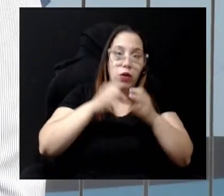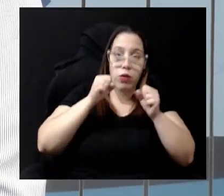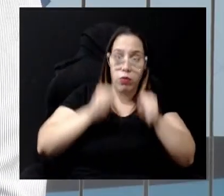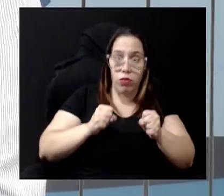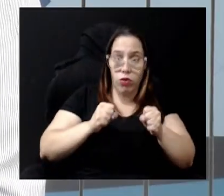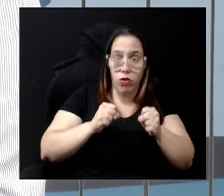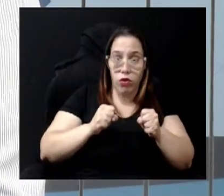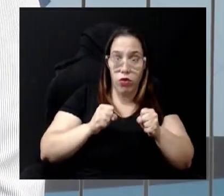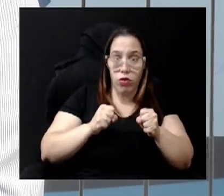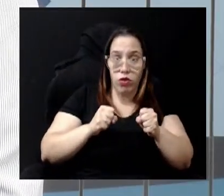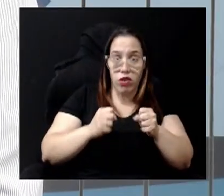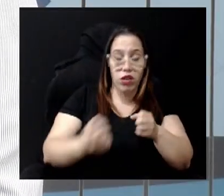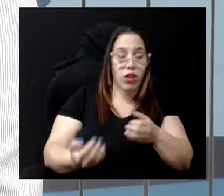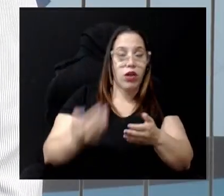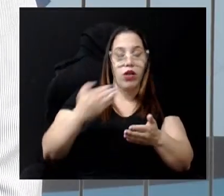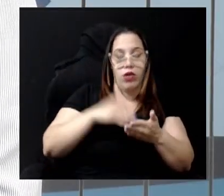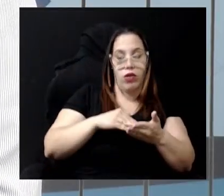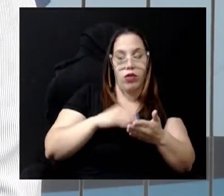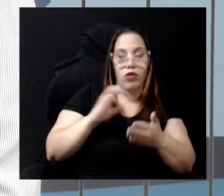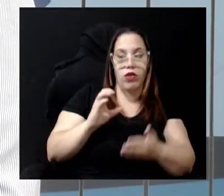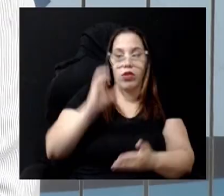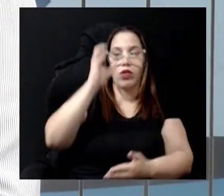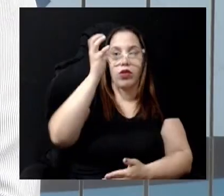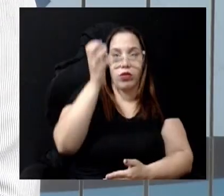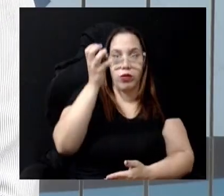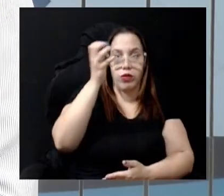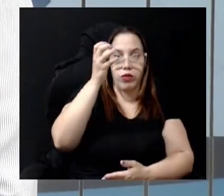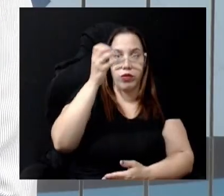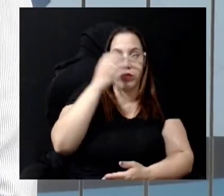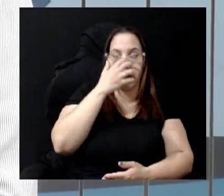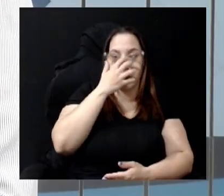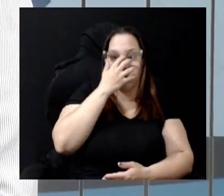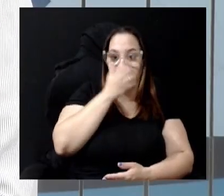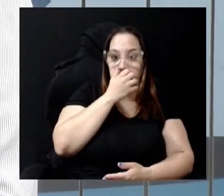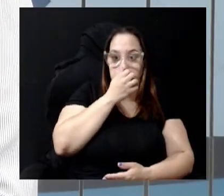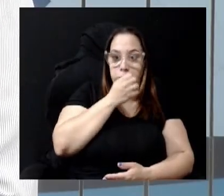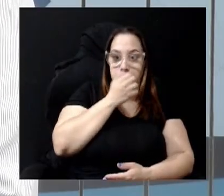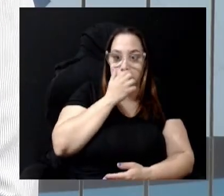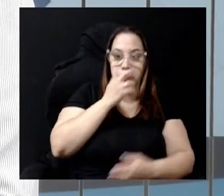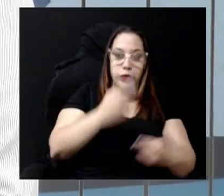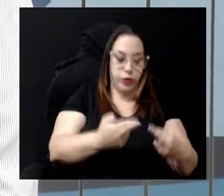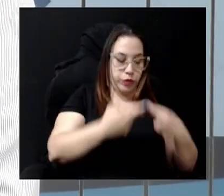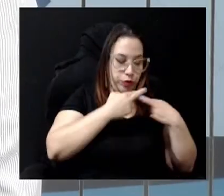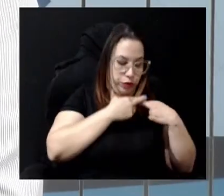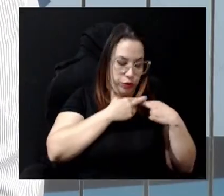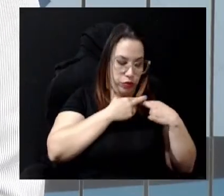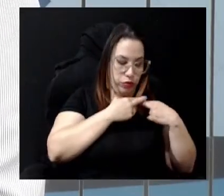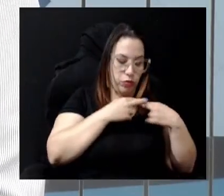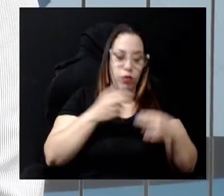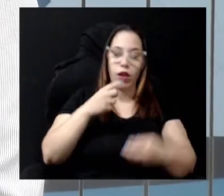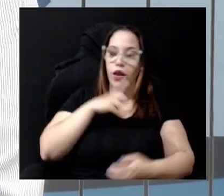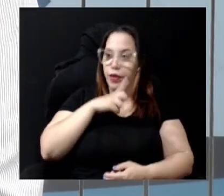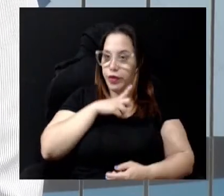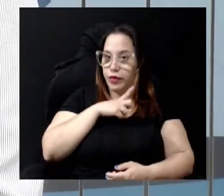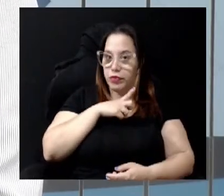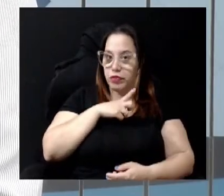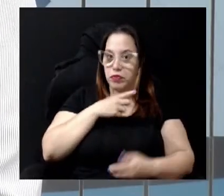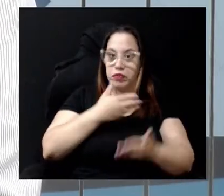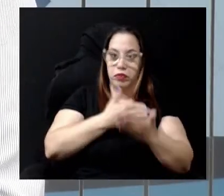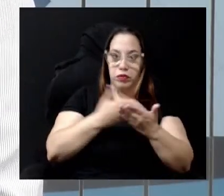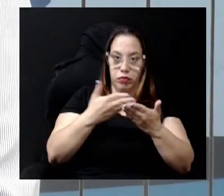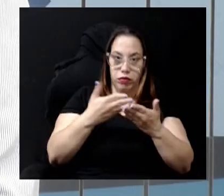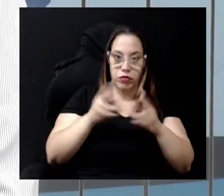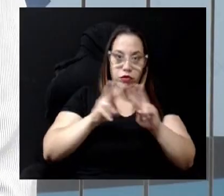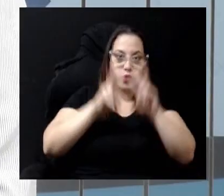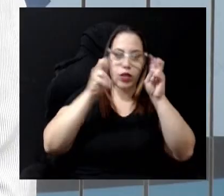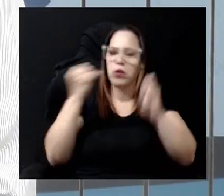venha, cabe a nós refletir sobre isso, até em função da responsabilidade que a gente tem, tendo em vista o tema ser tão importante do ponto